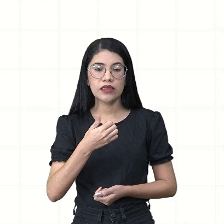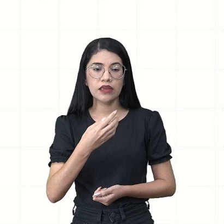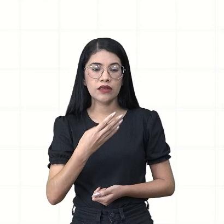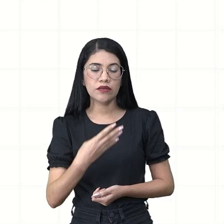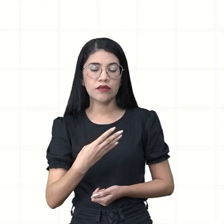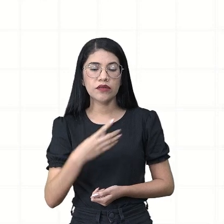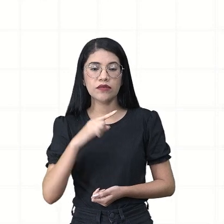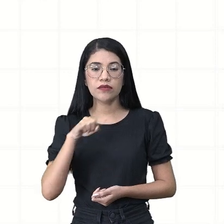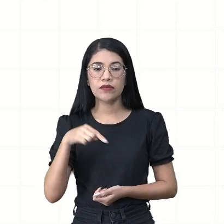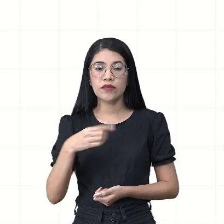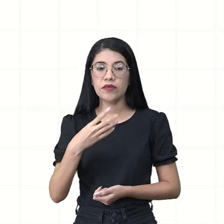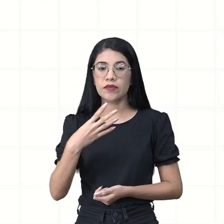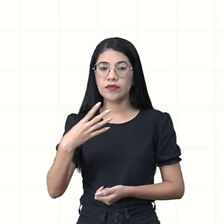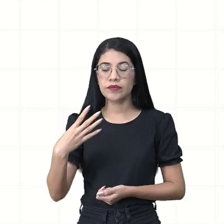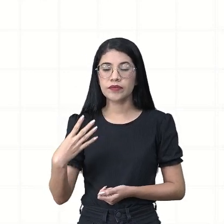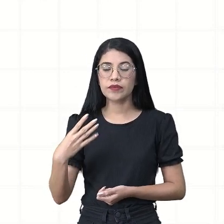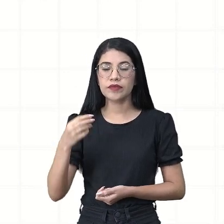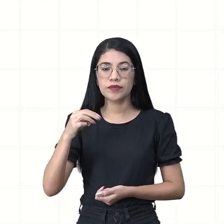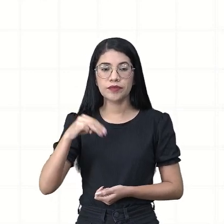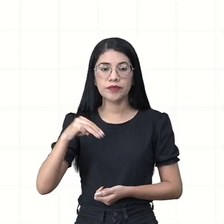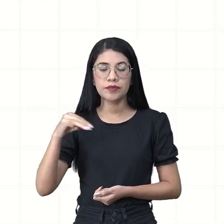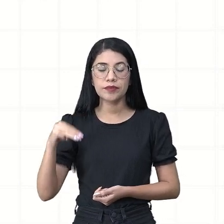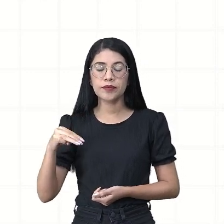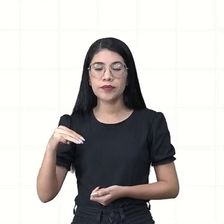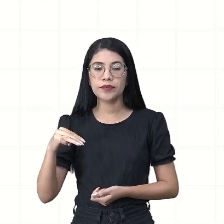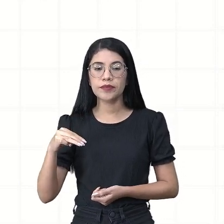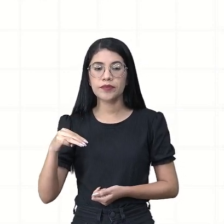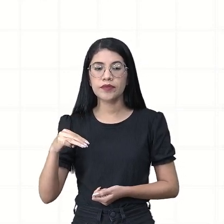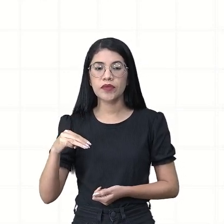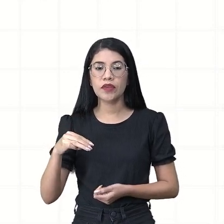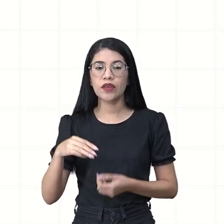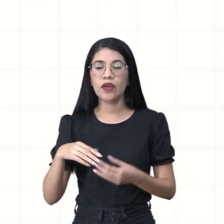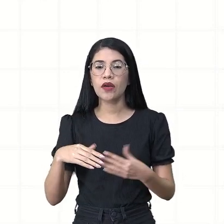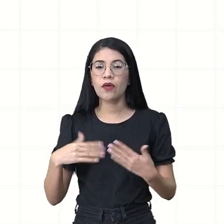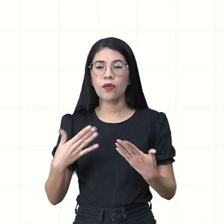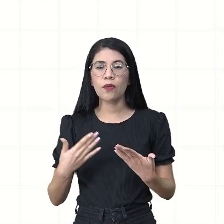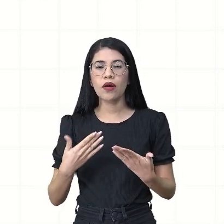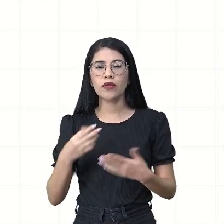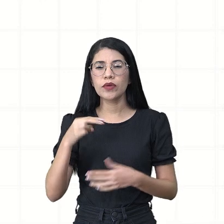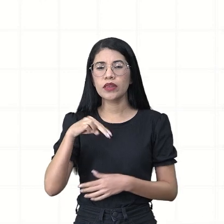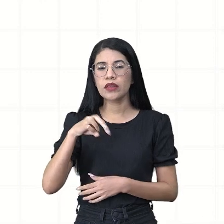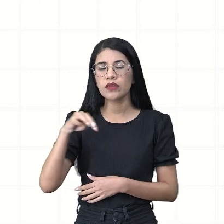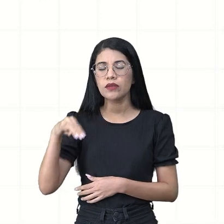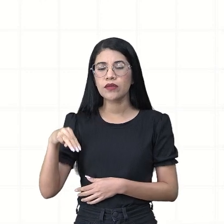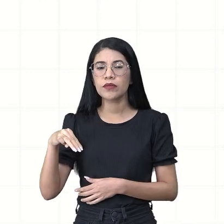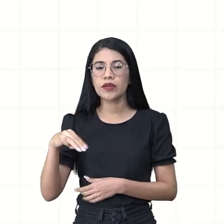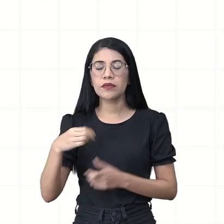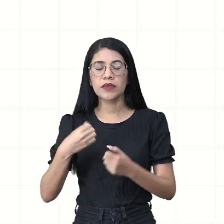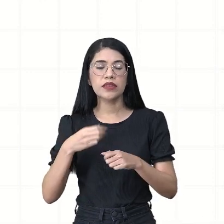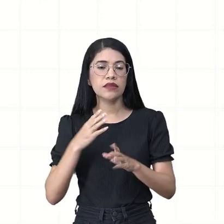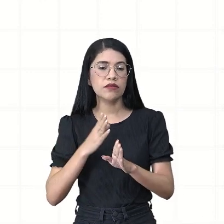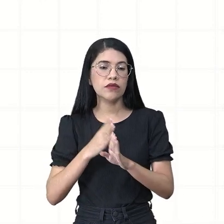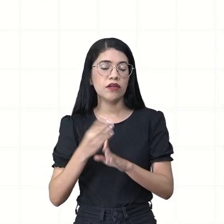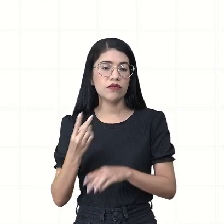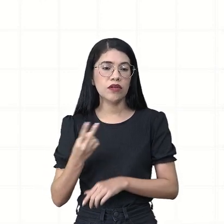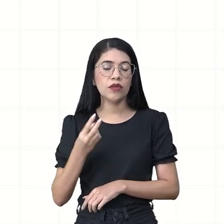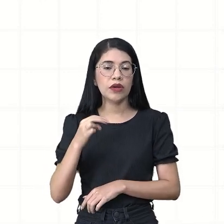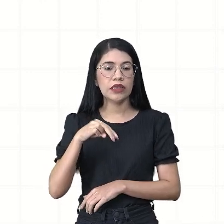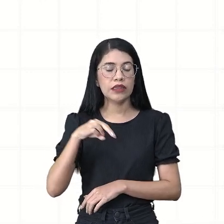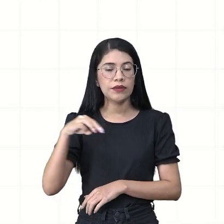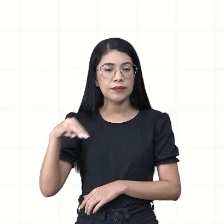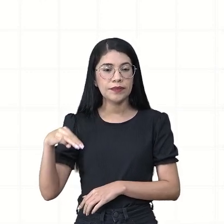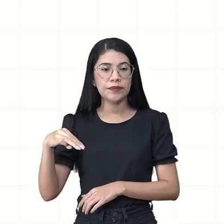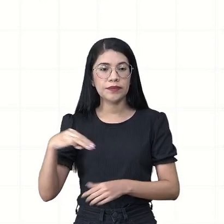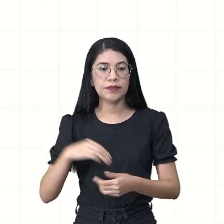914,4 milímetros, isso vai ser quanto aí em nanômetro, né? Que é a resposta que ele justamente quer.